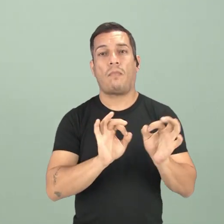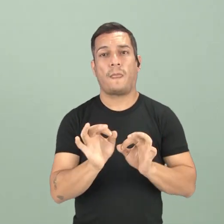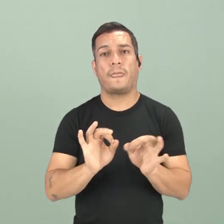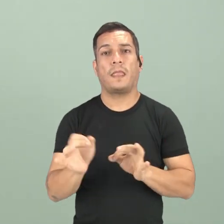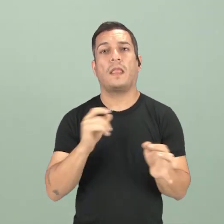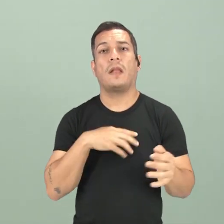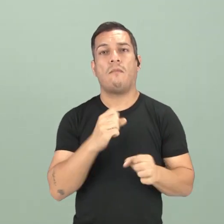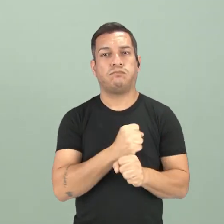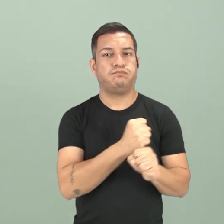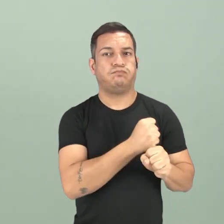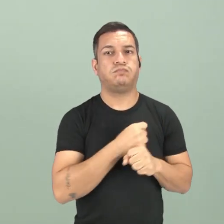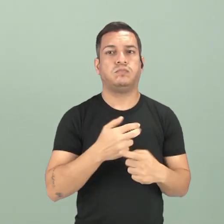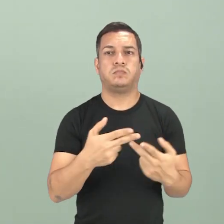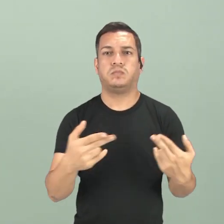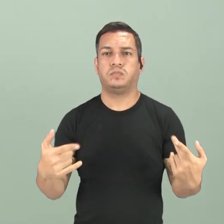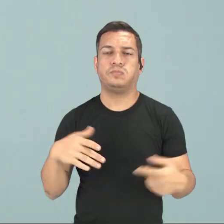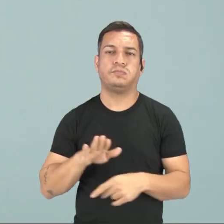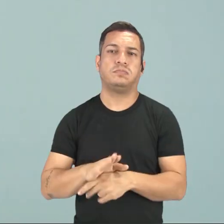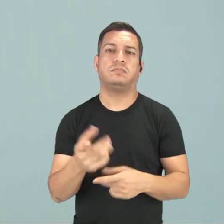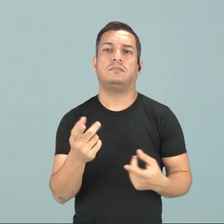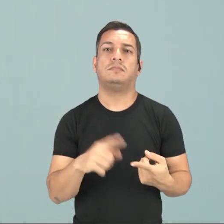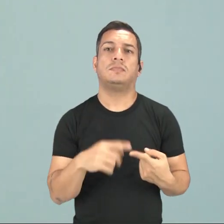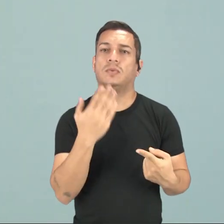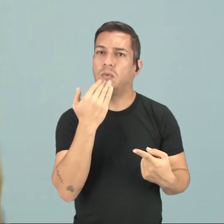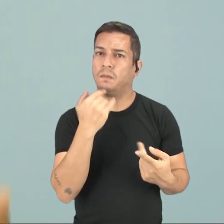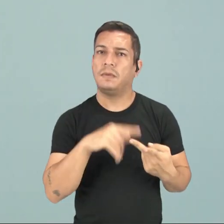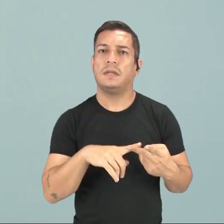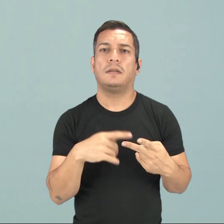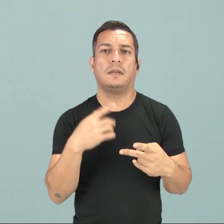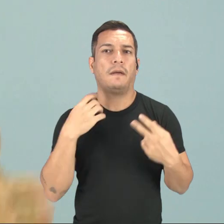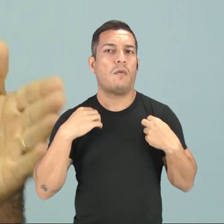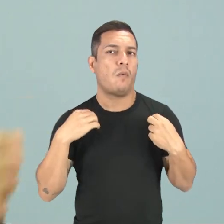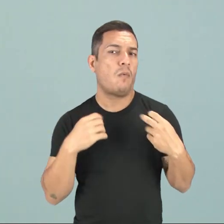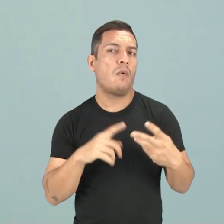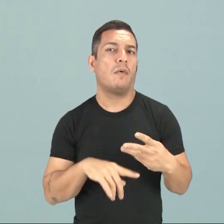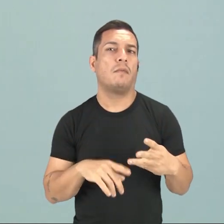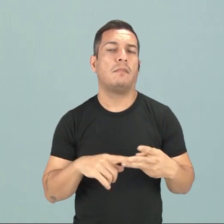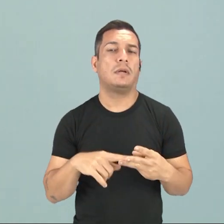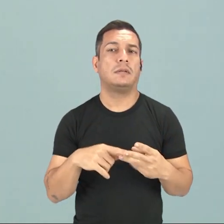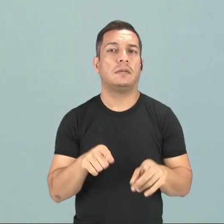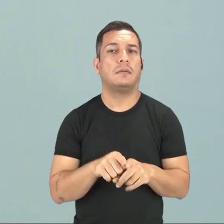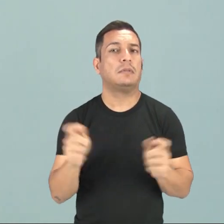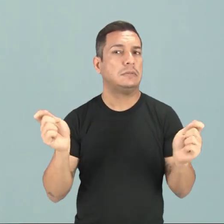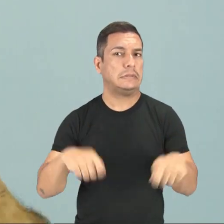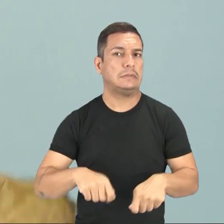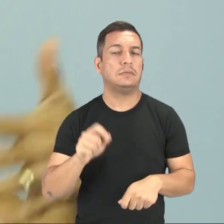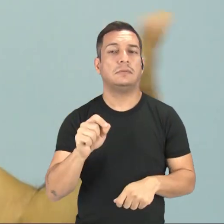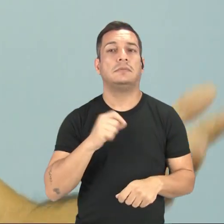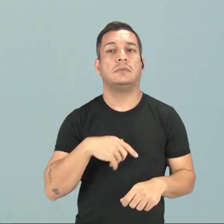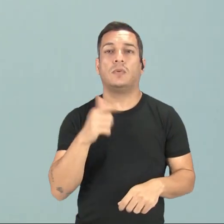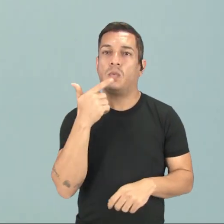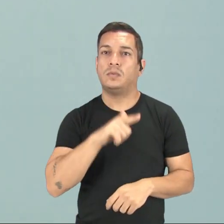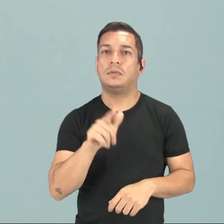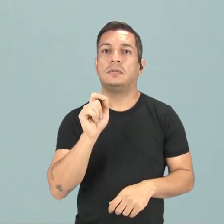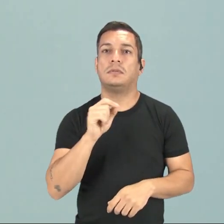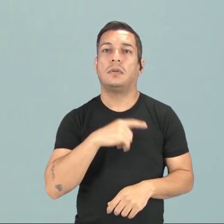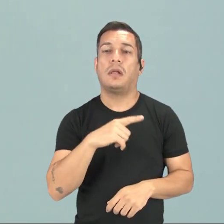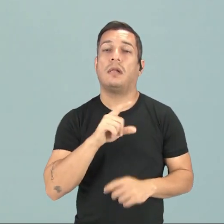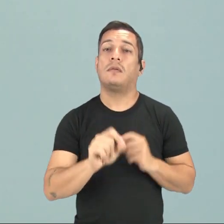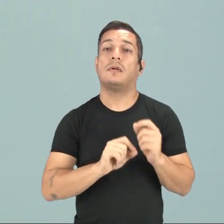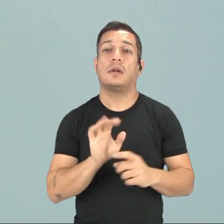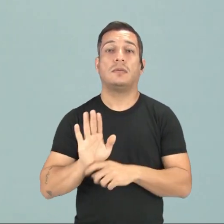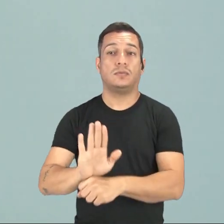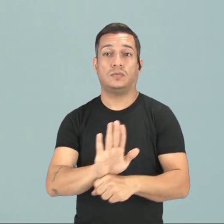para o país, ajuda nas questões de alimentação, vestuário, dentro das suas possibilidades, consegue levar